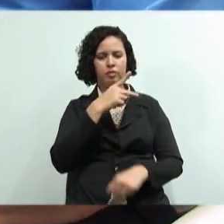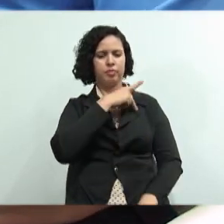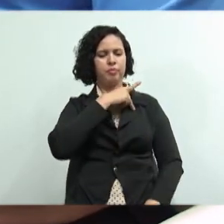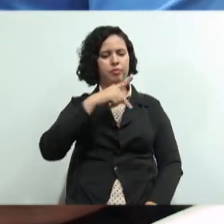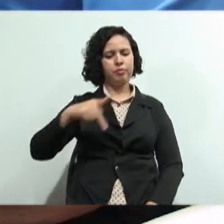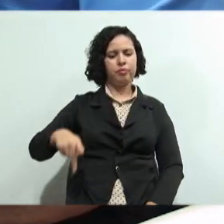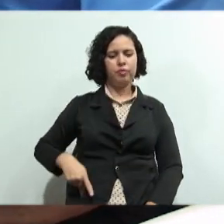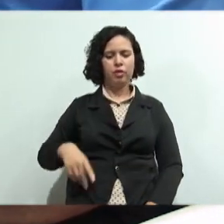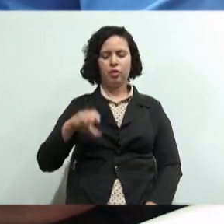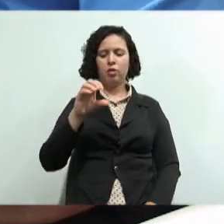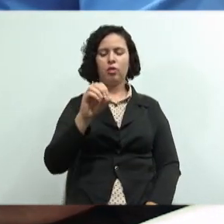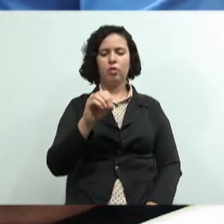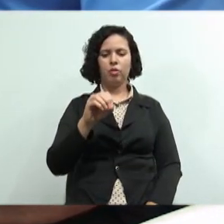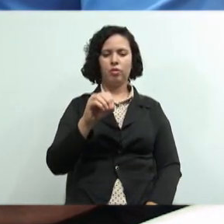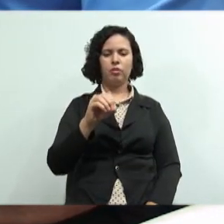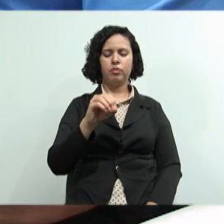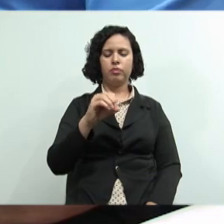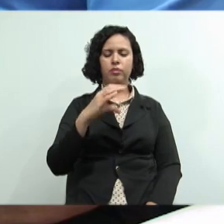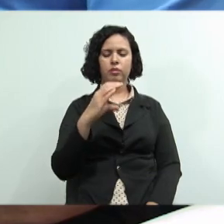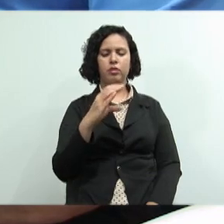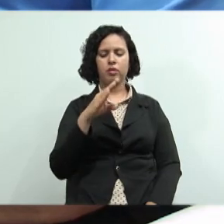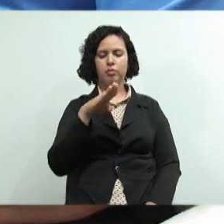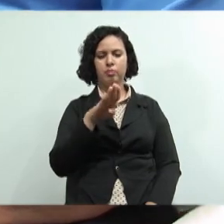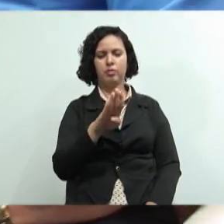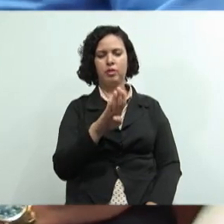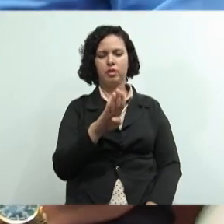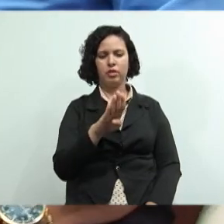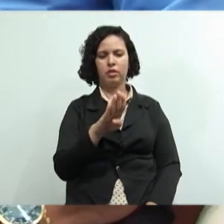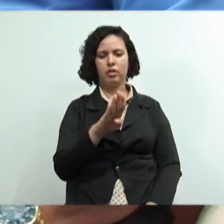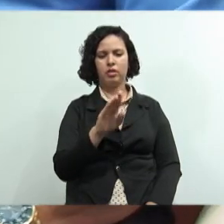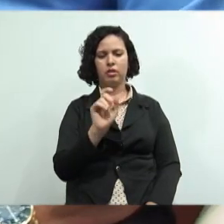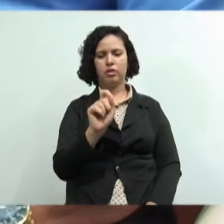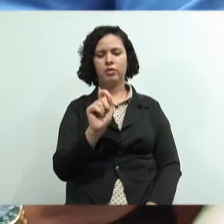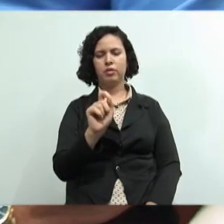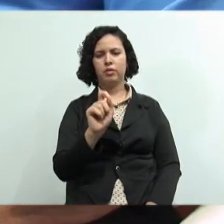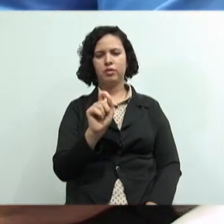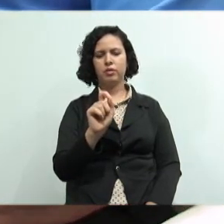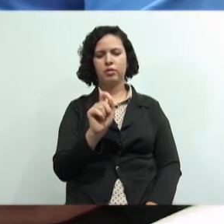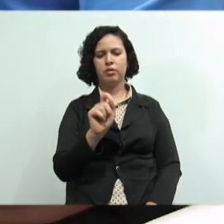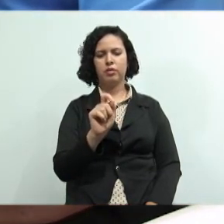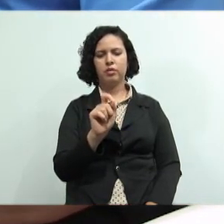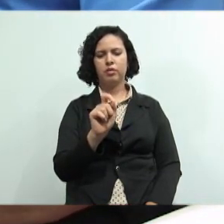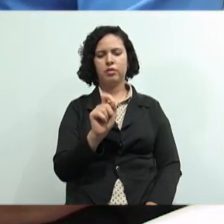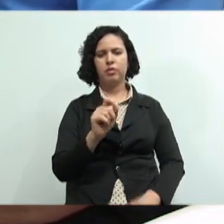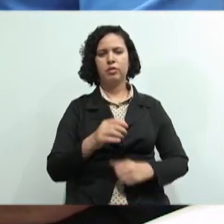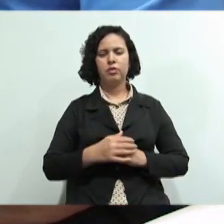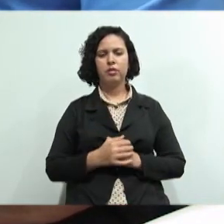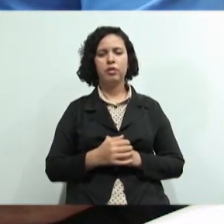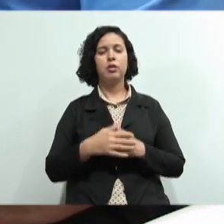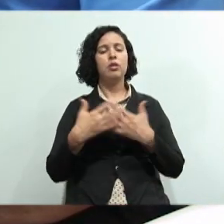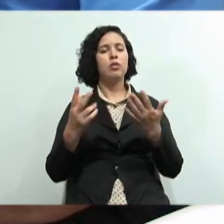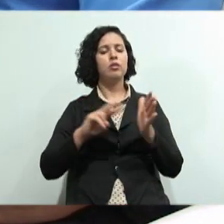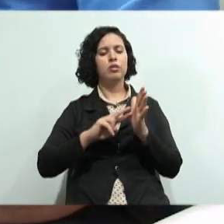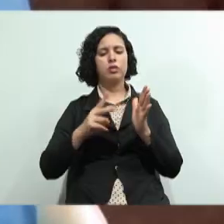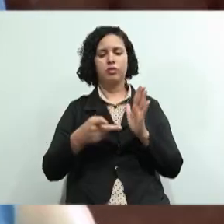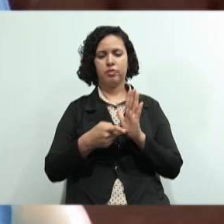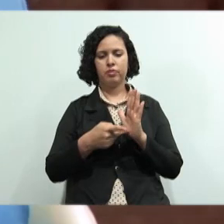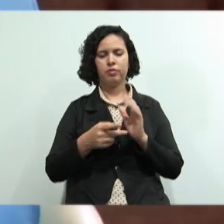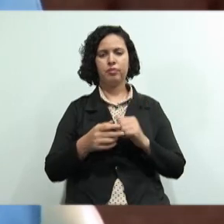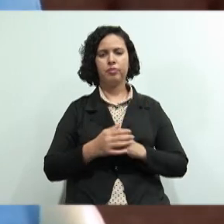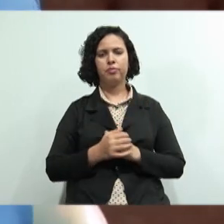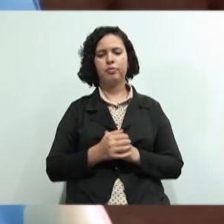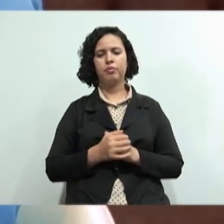da OCB Secop Rondônia. Sescop Rondônia, perdão. Aliás, qual é o significado da sigla?